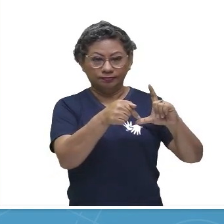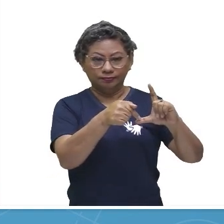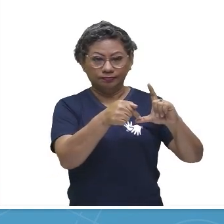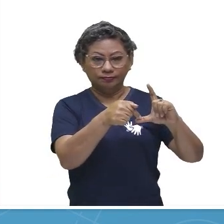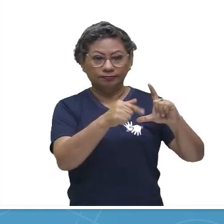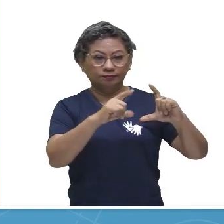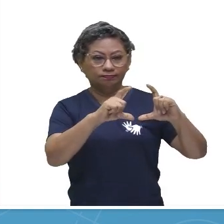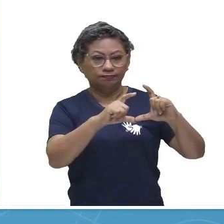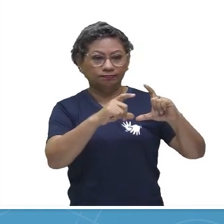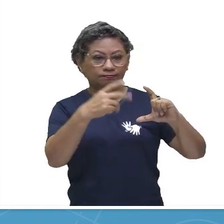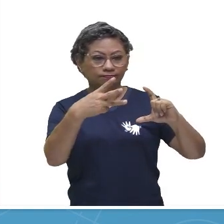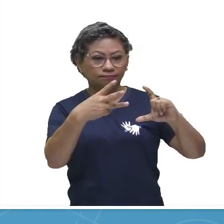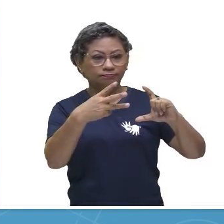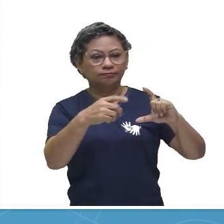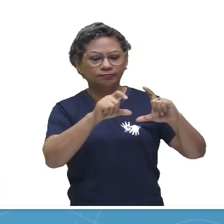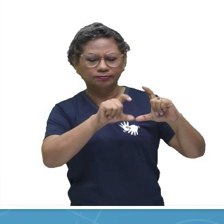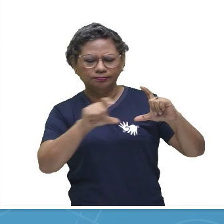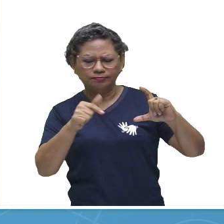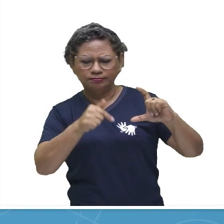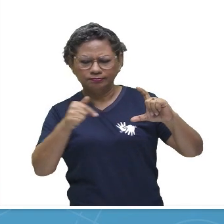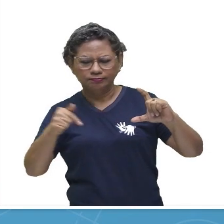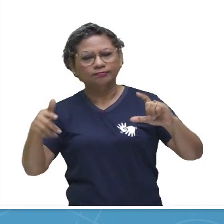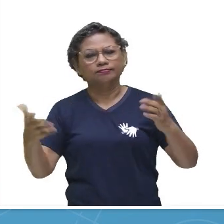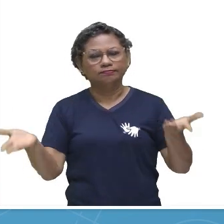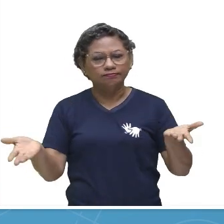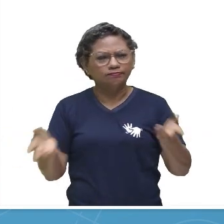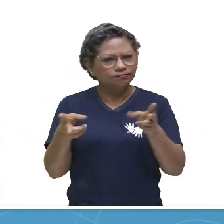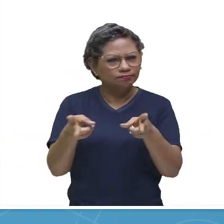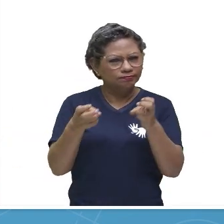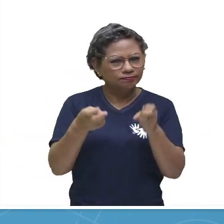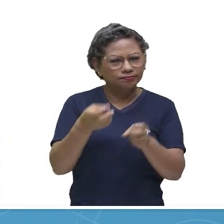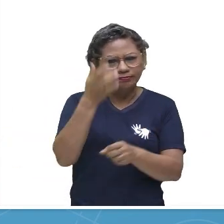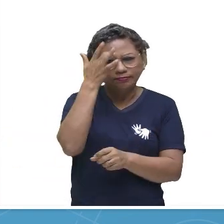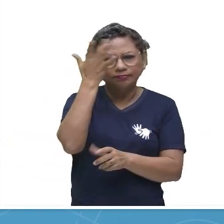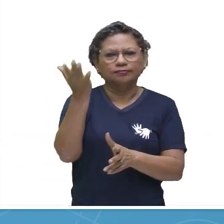Então, nós temos aqui mais alguns exemplos dessa situação.